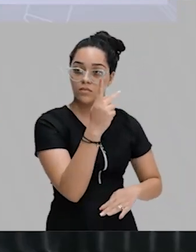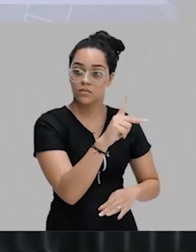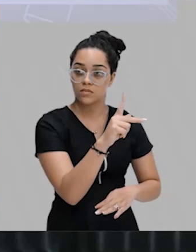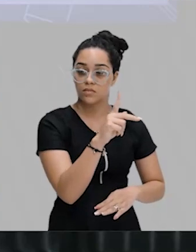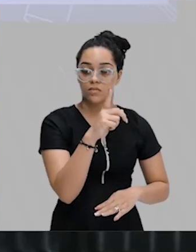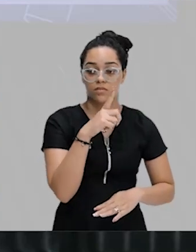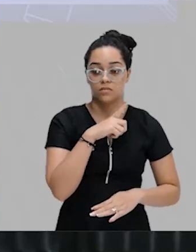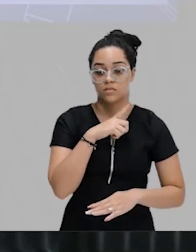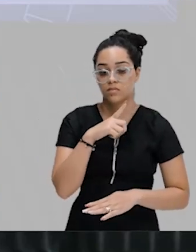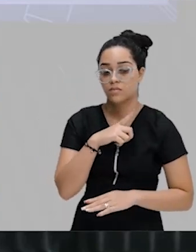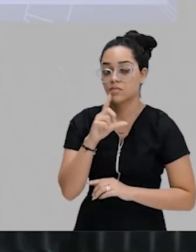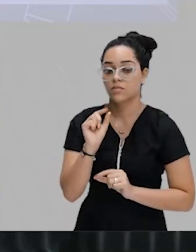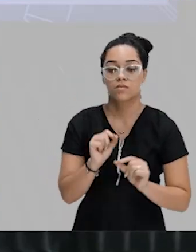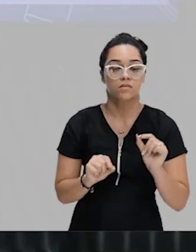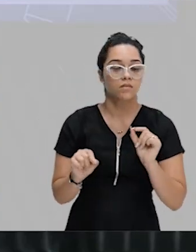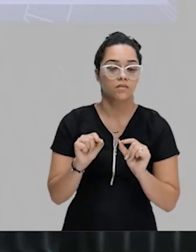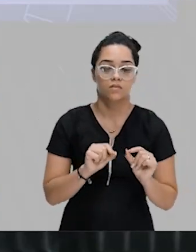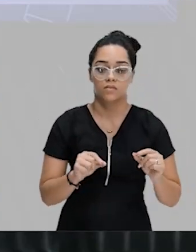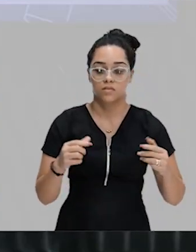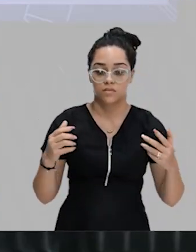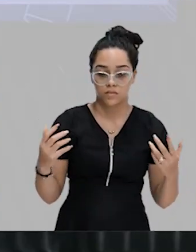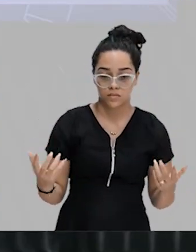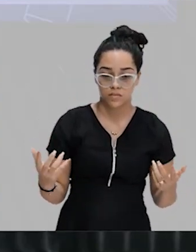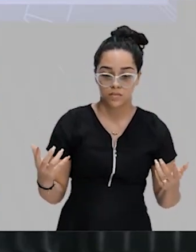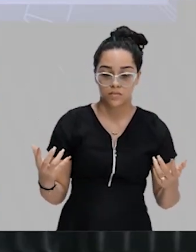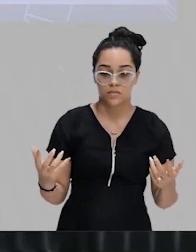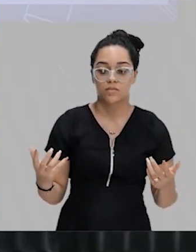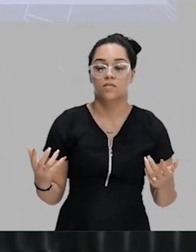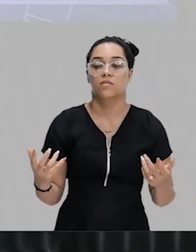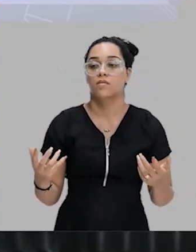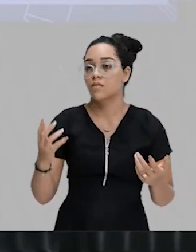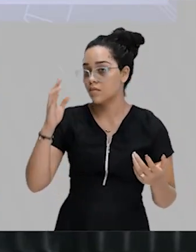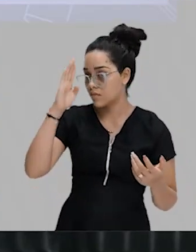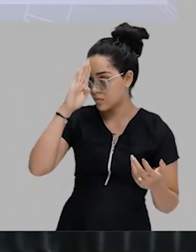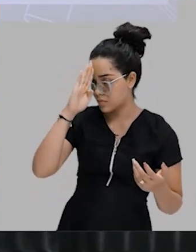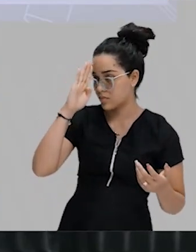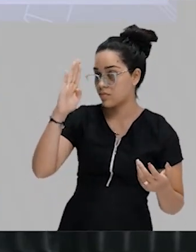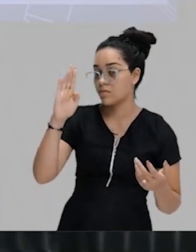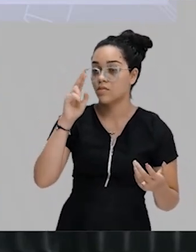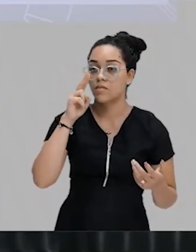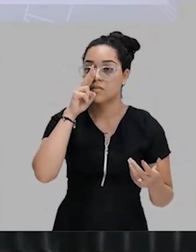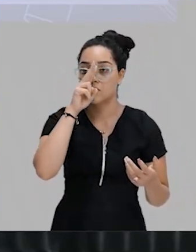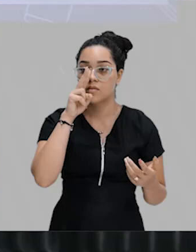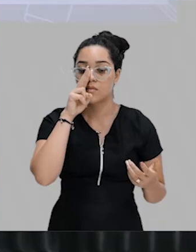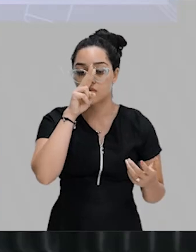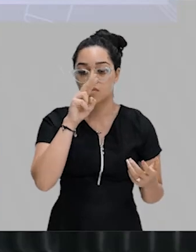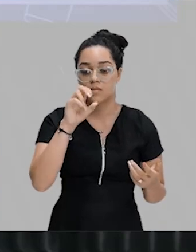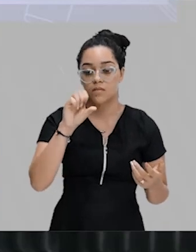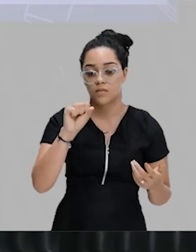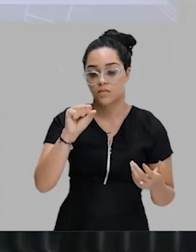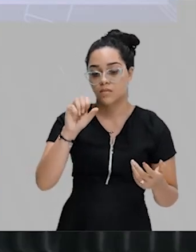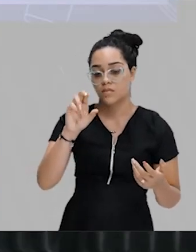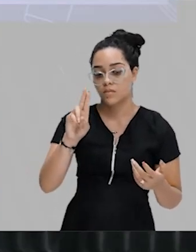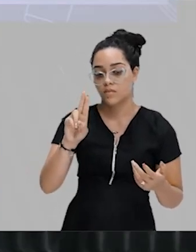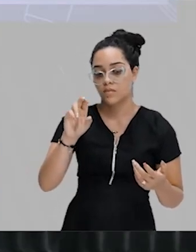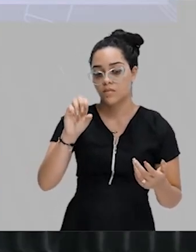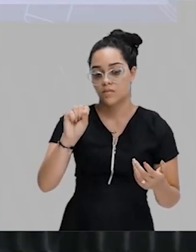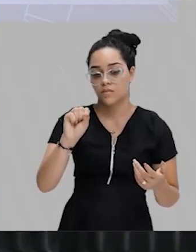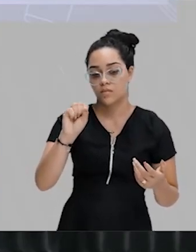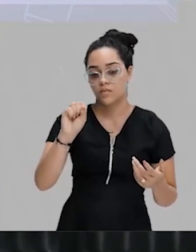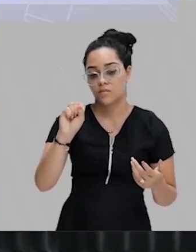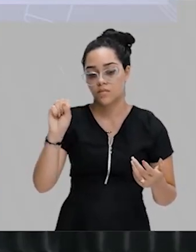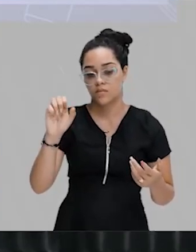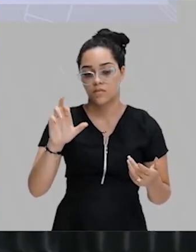de suzerano. Eles exerciam principalmente um poder de suzerano. Ou seja,